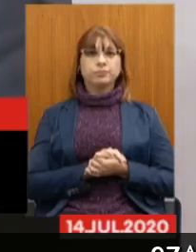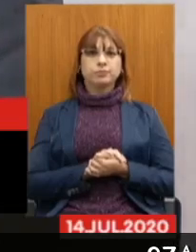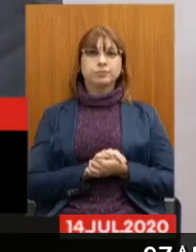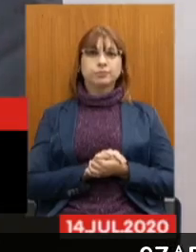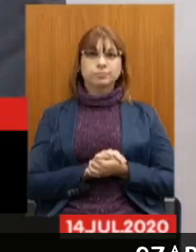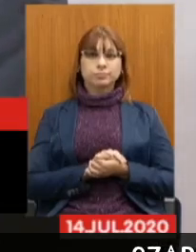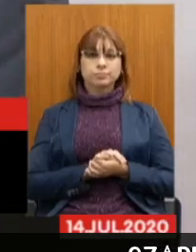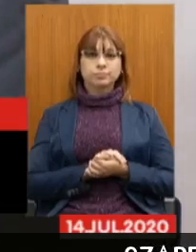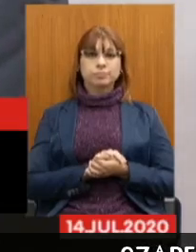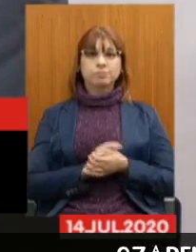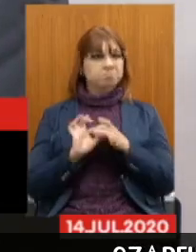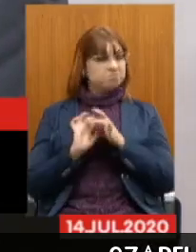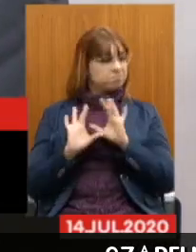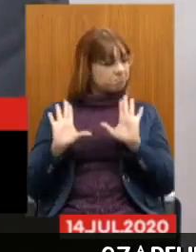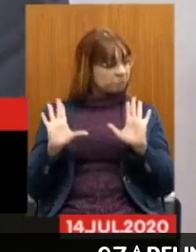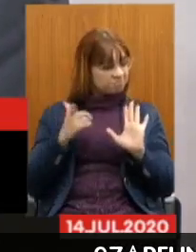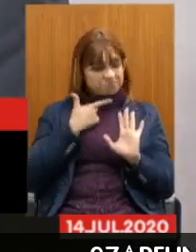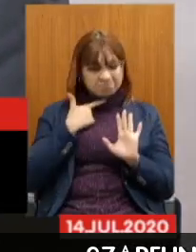Como a senhora desejar.